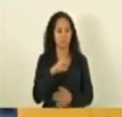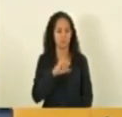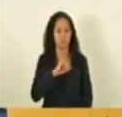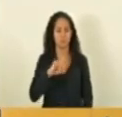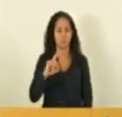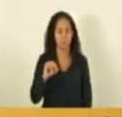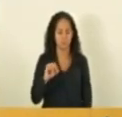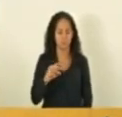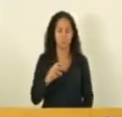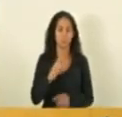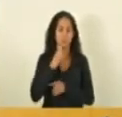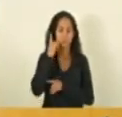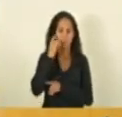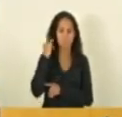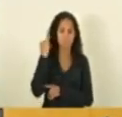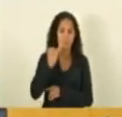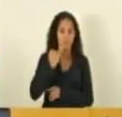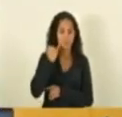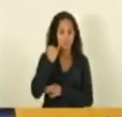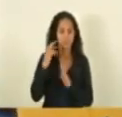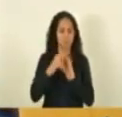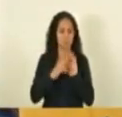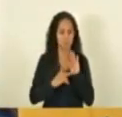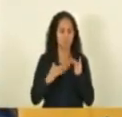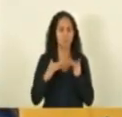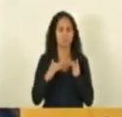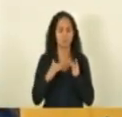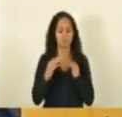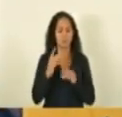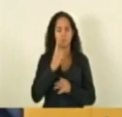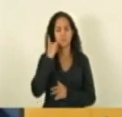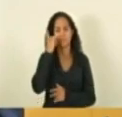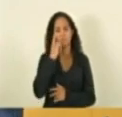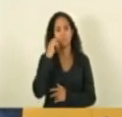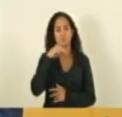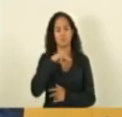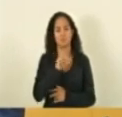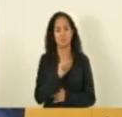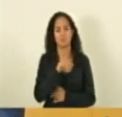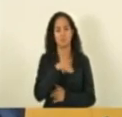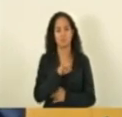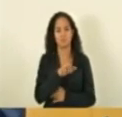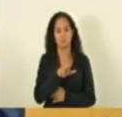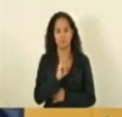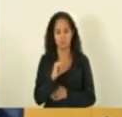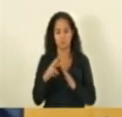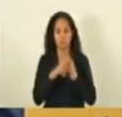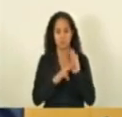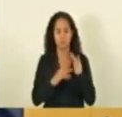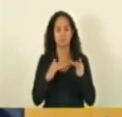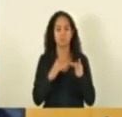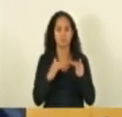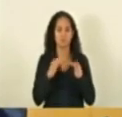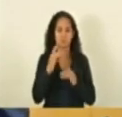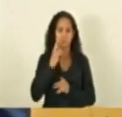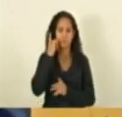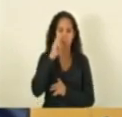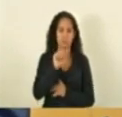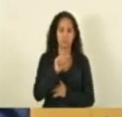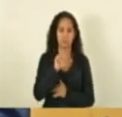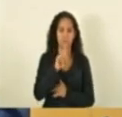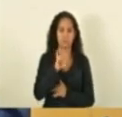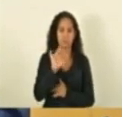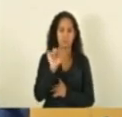Deputada Janete de Sá, com o relator. Deputado Dr. Emílio Mameri, com o relator. Deputada Adilce